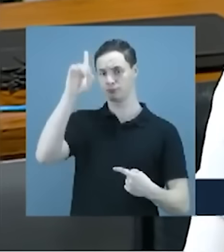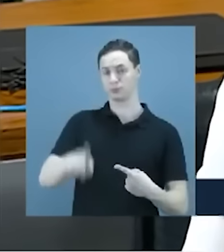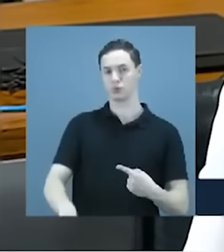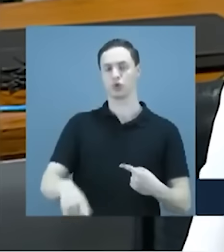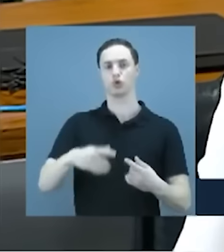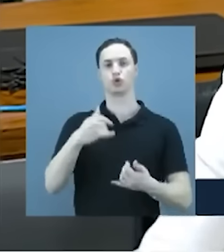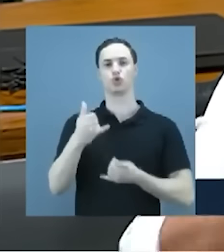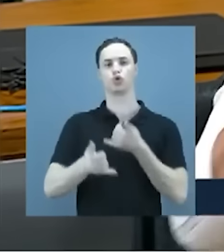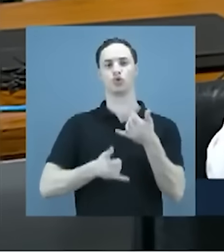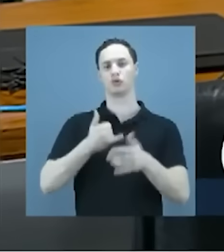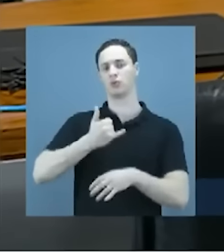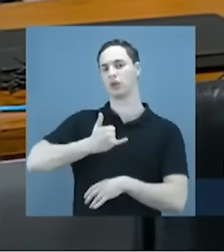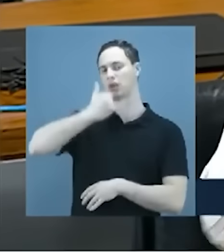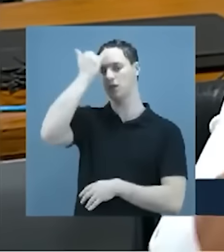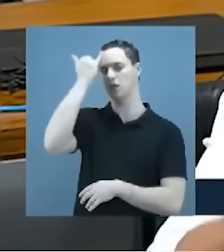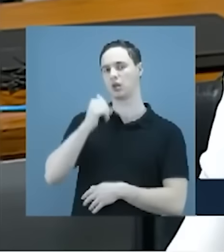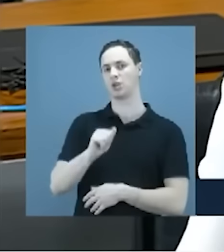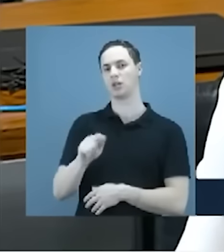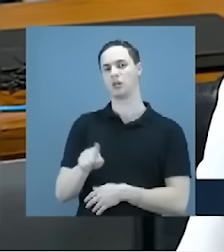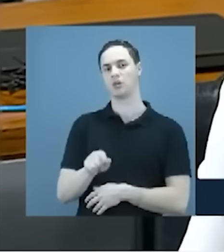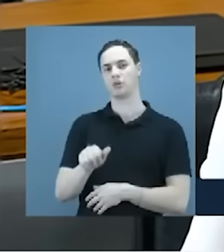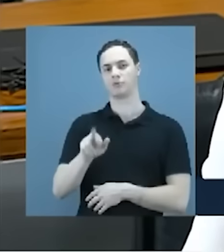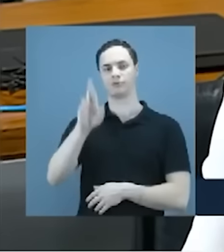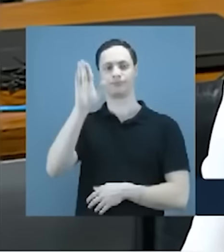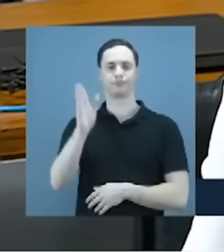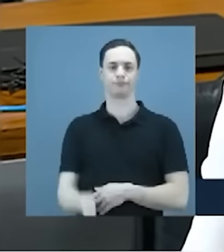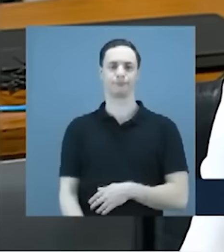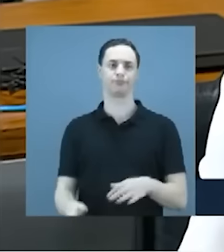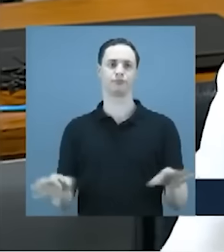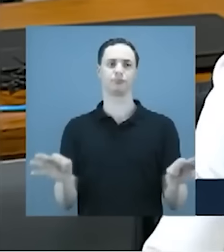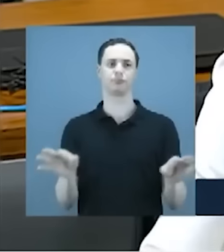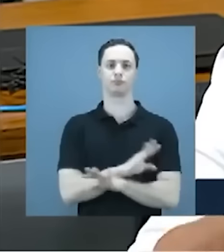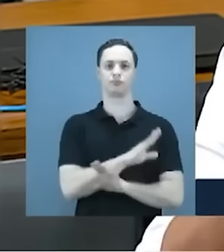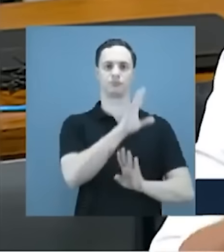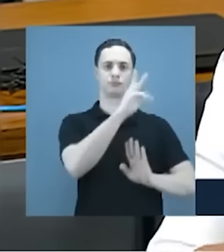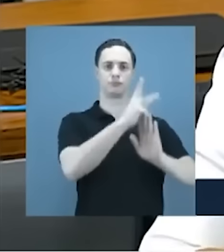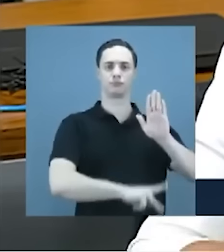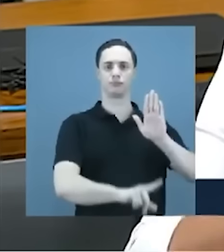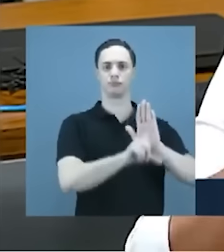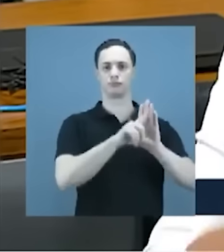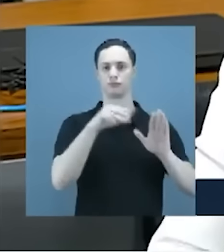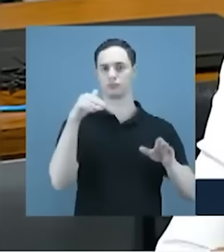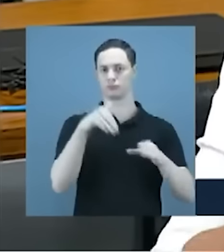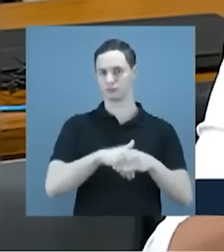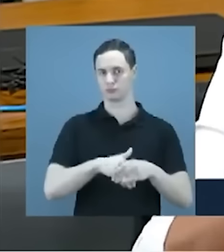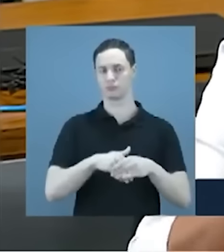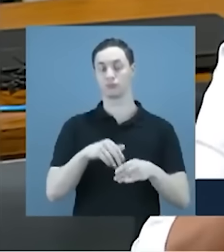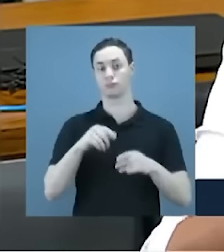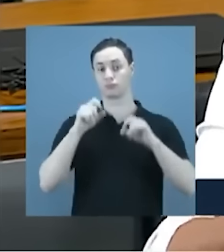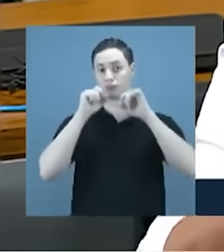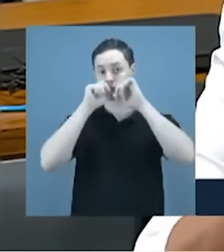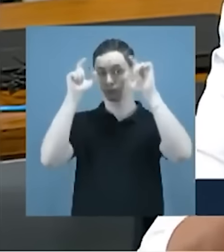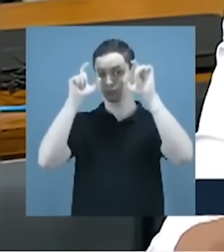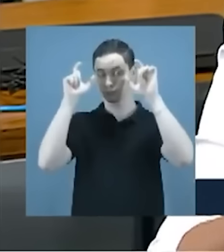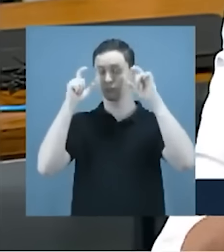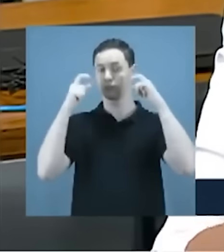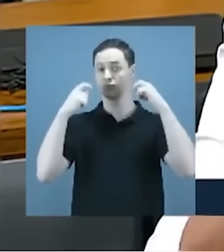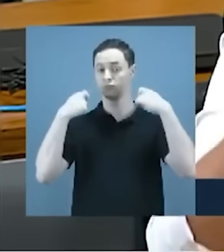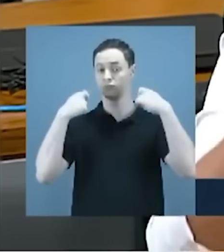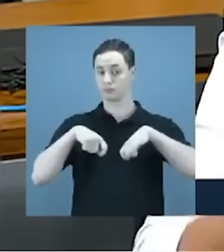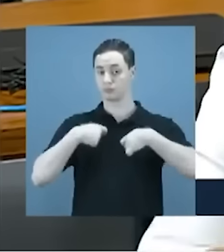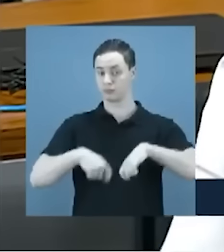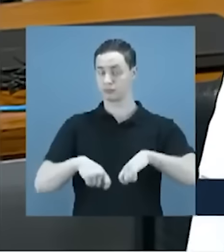de azar que já estão aí prontos inclusive para a votação eu acho que nós pros estar muito atentos porque são